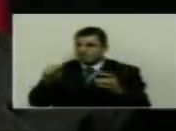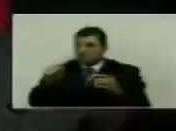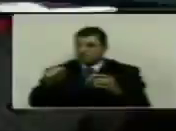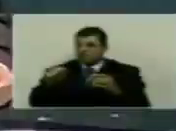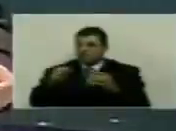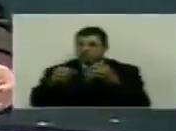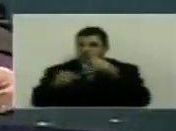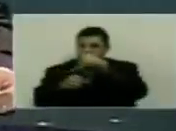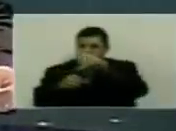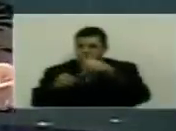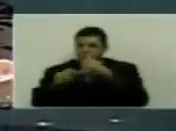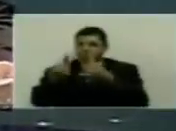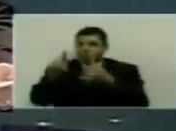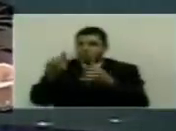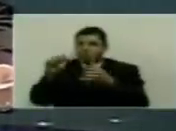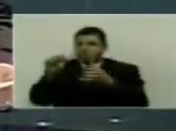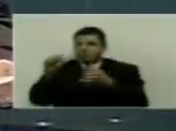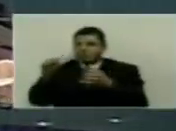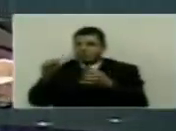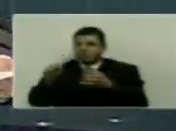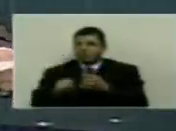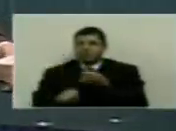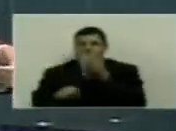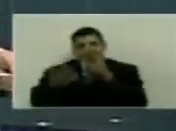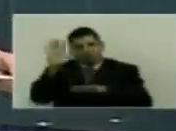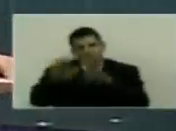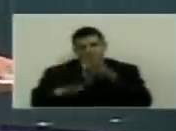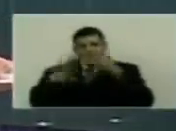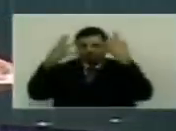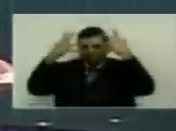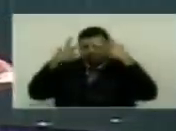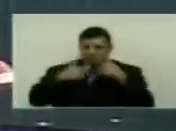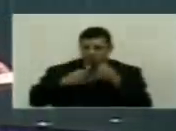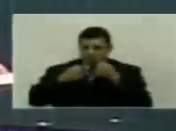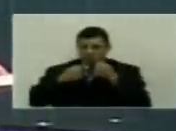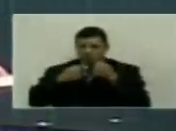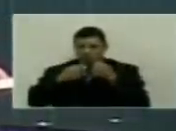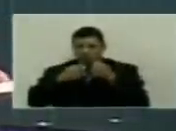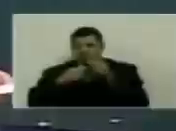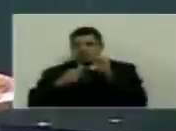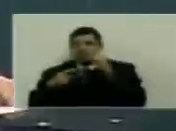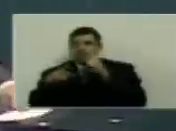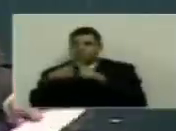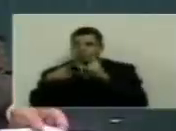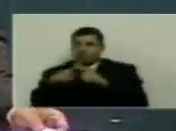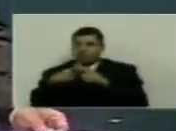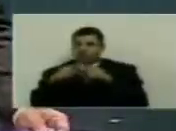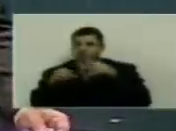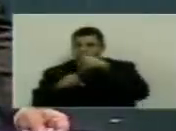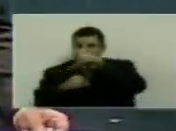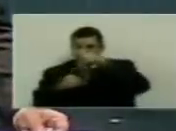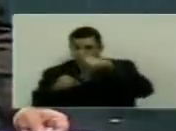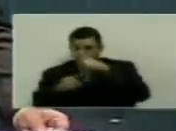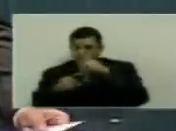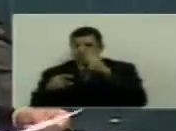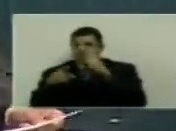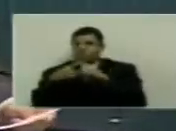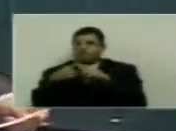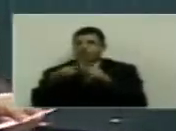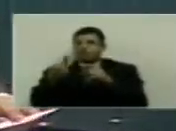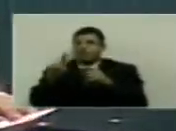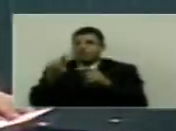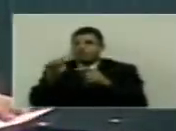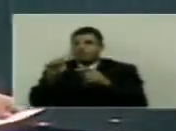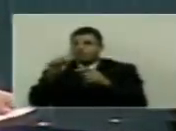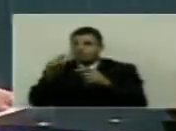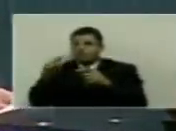de óleo diesel para gás. Talvez isso explique por que o óleo diesel, por que o